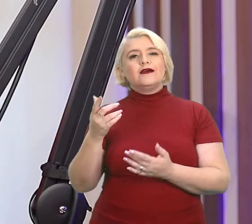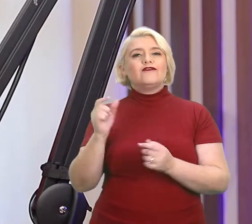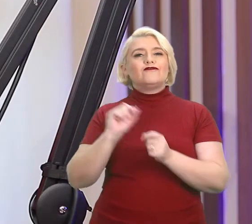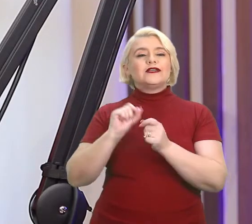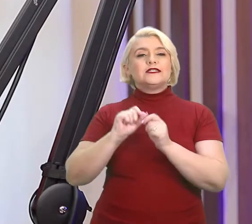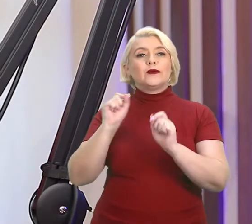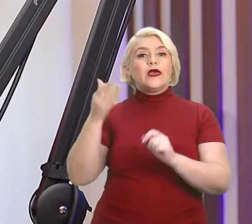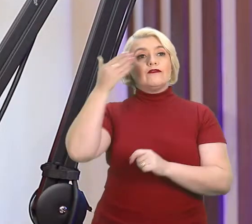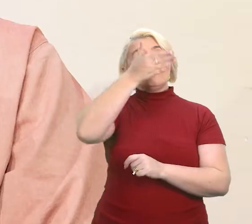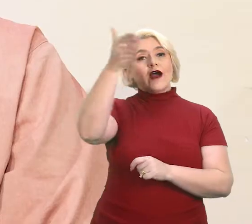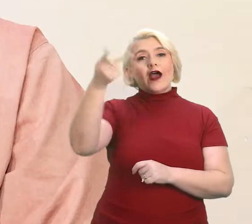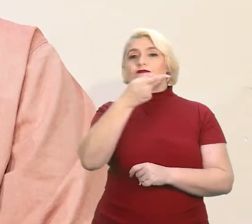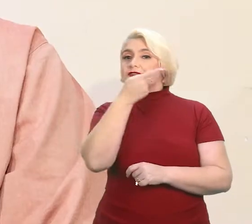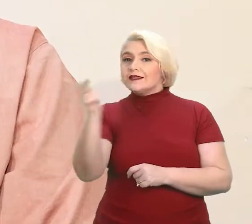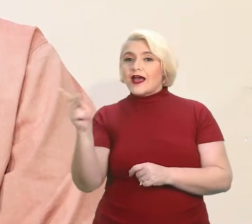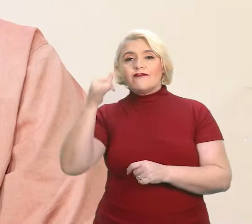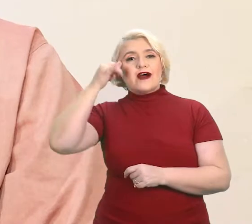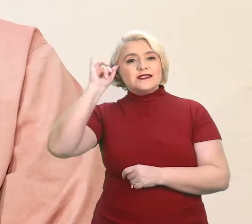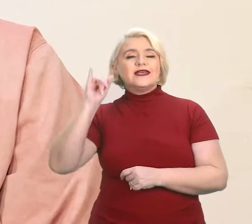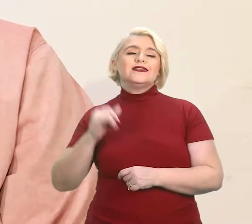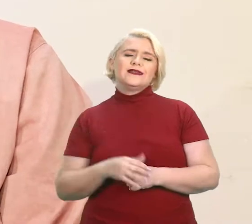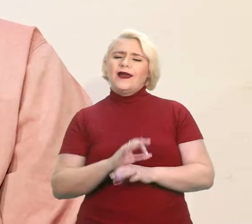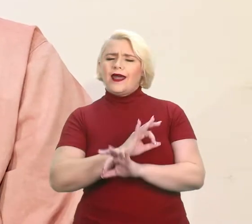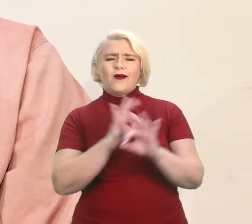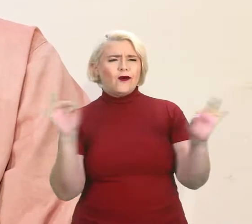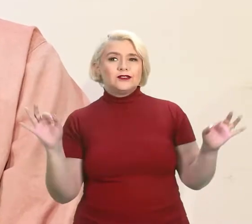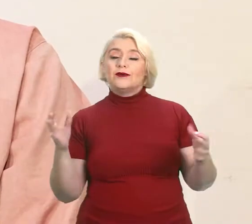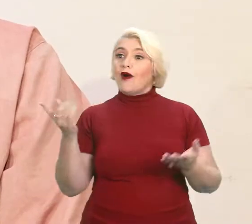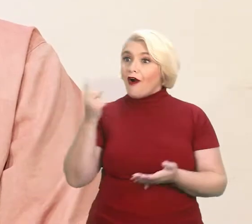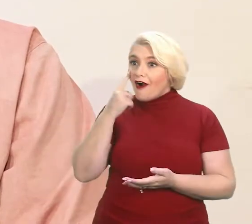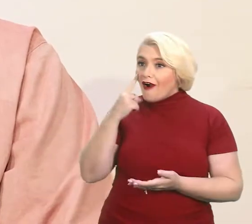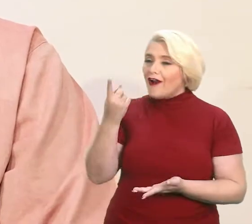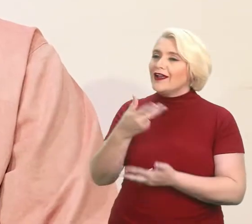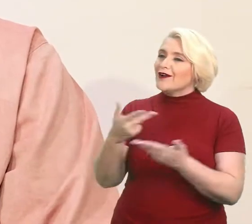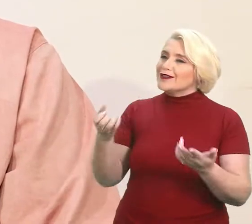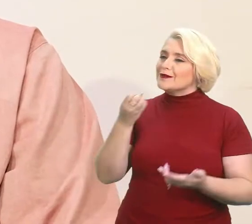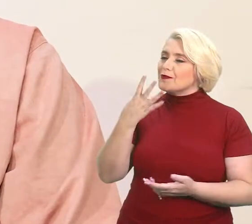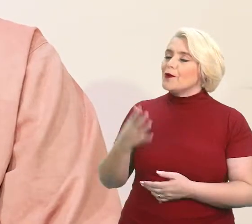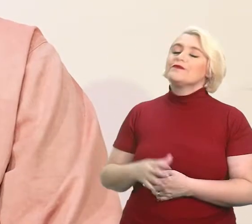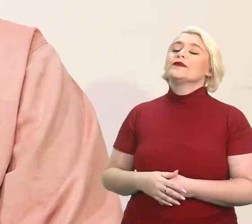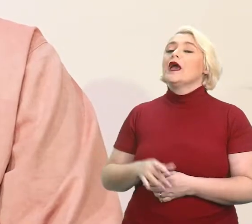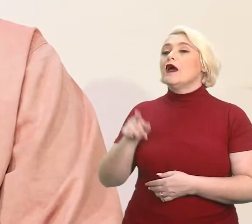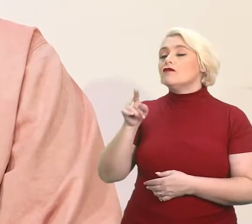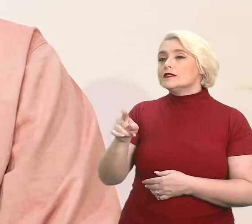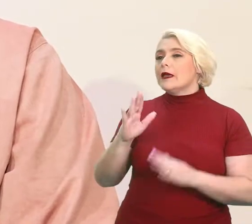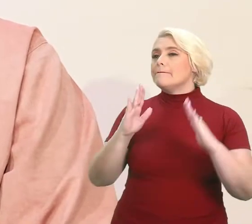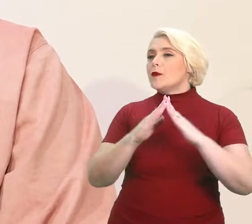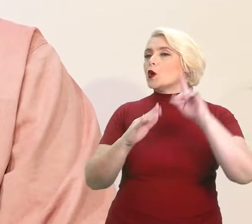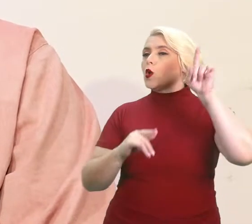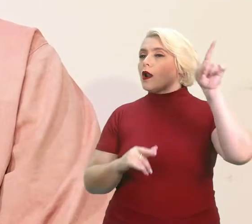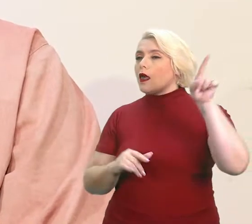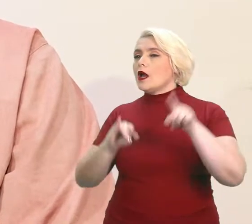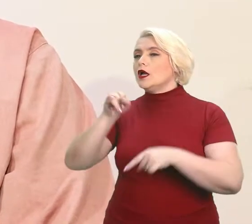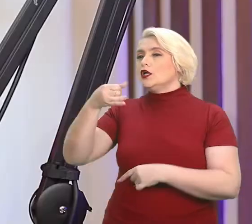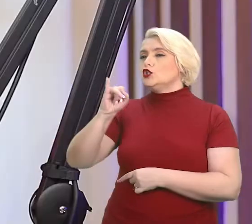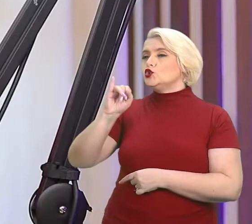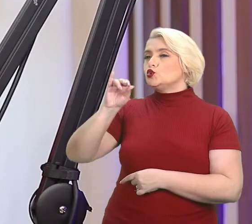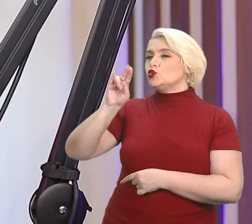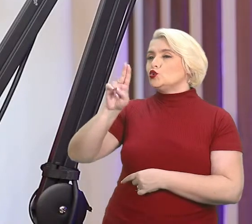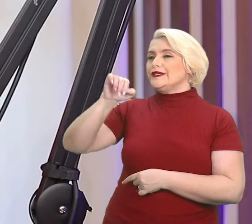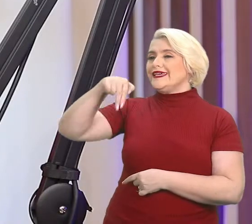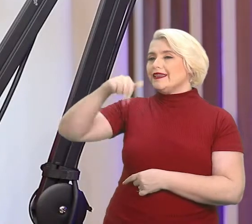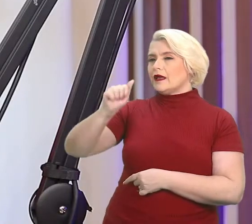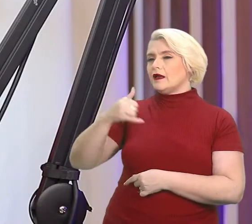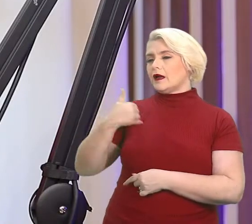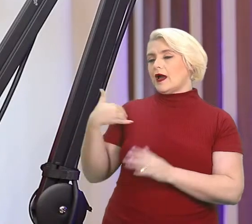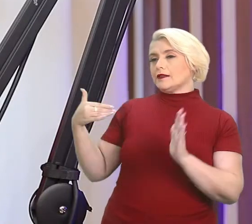Era muito bom. Olha aí, gente, que coisa boa. E aí você ficou lá em Juína até que idade, assim, mais ou menos? Eu fiquei